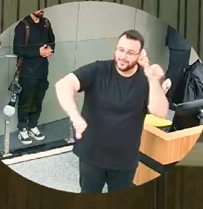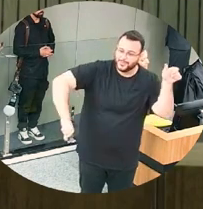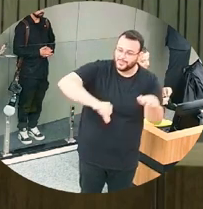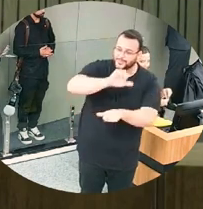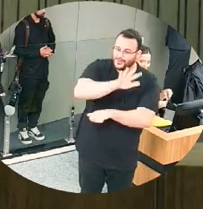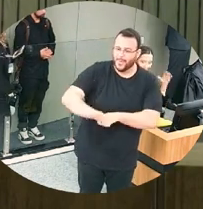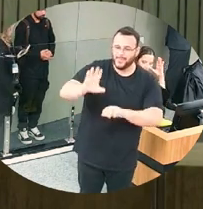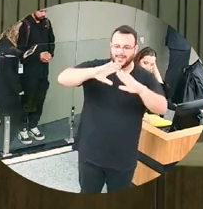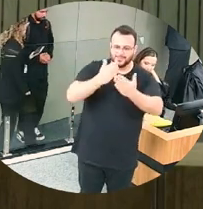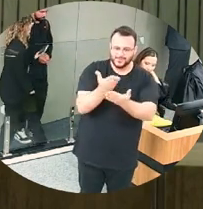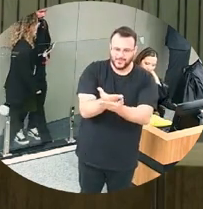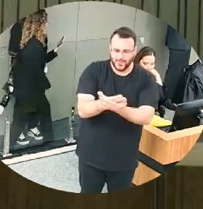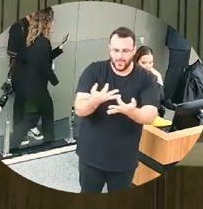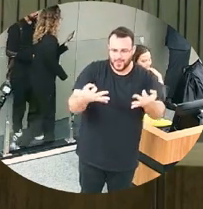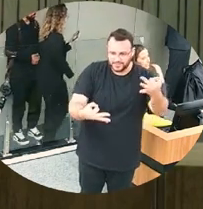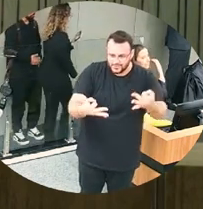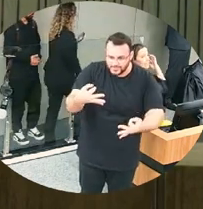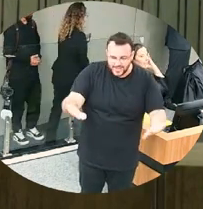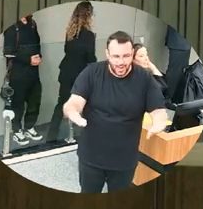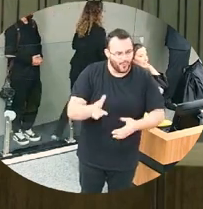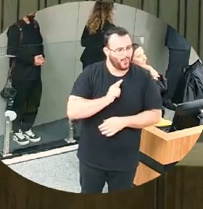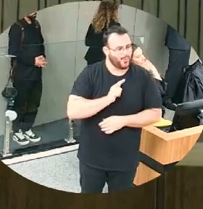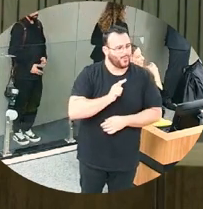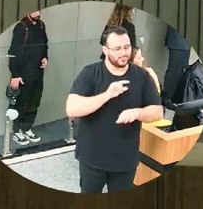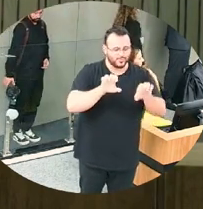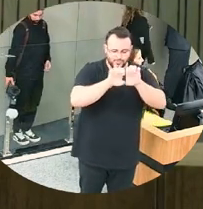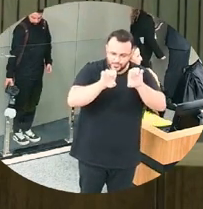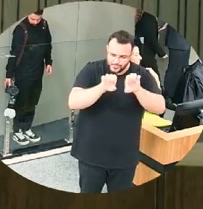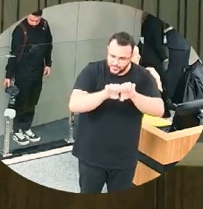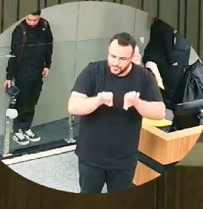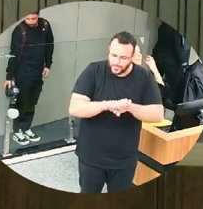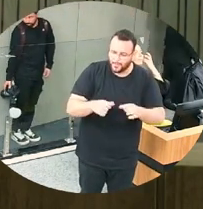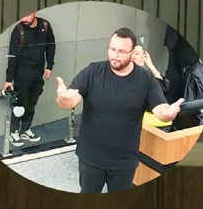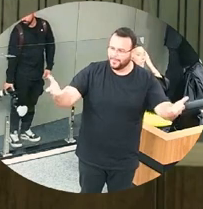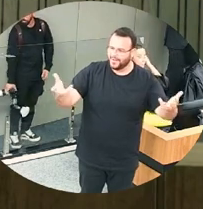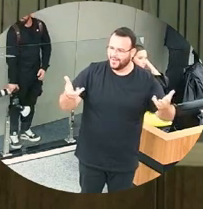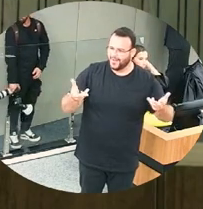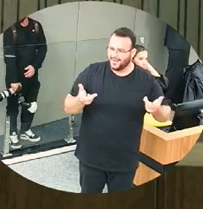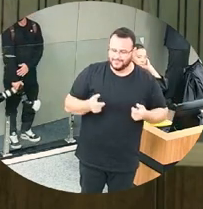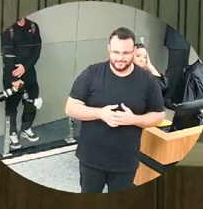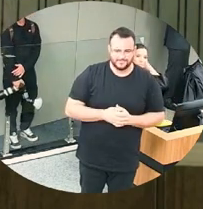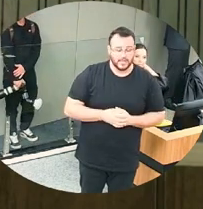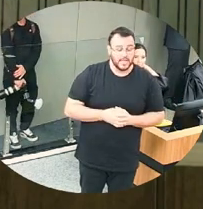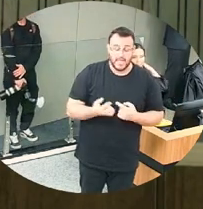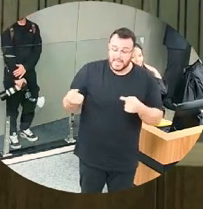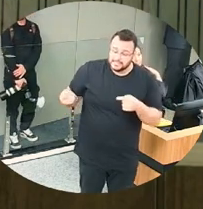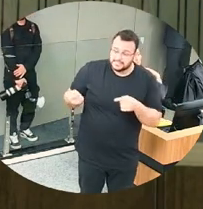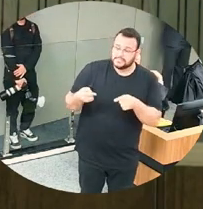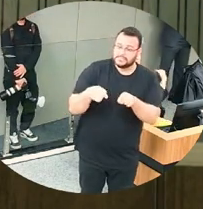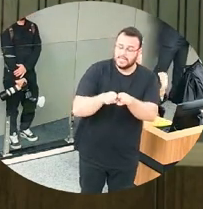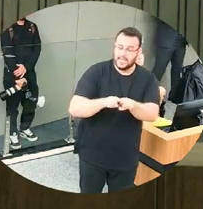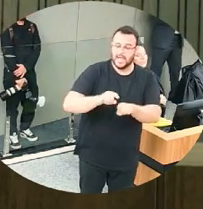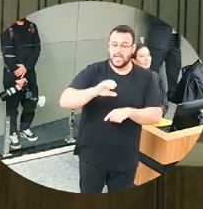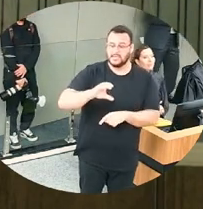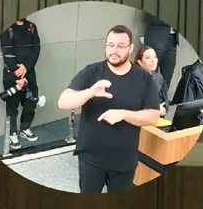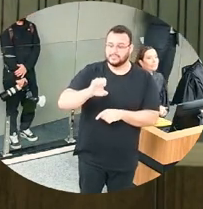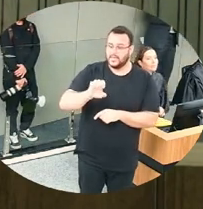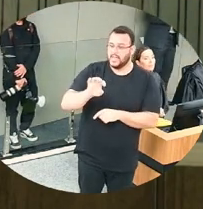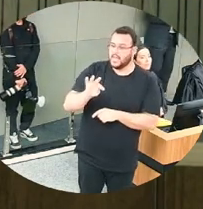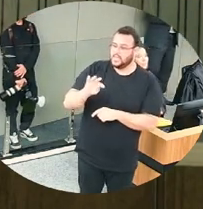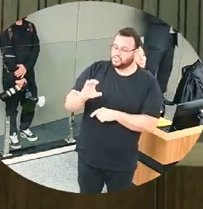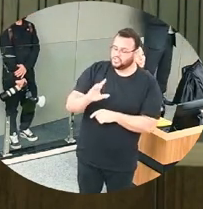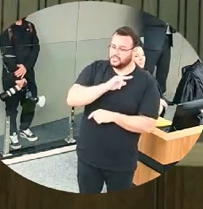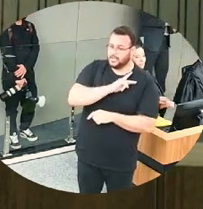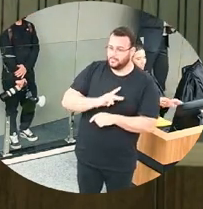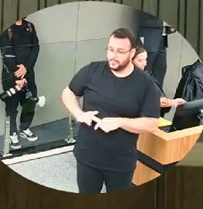totalmente a escola judicial que agora tem uma estrutura robusta vinculamos a cetic a presidência que era uma